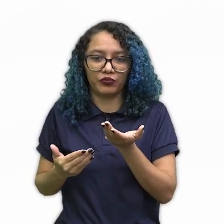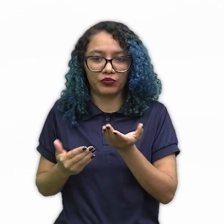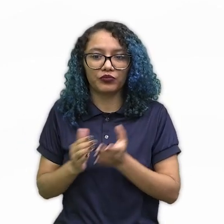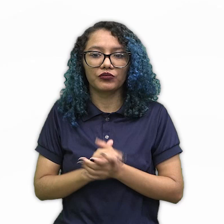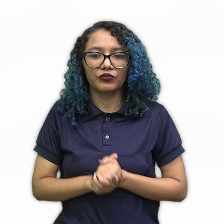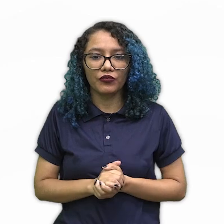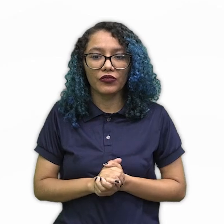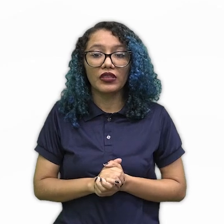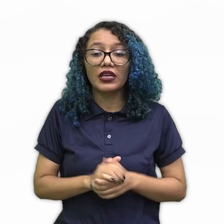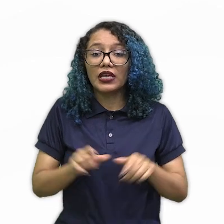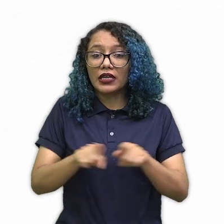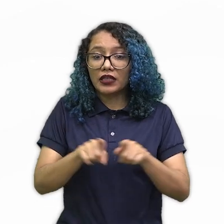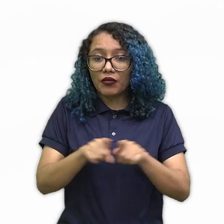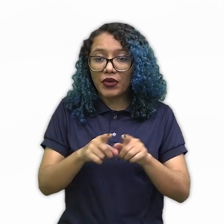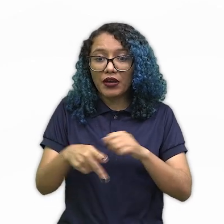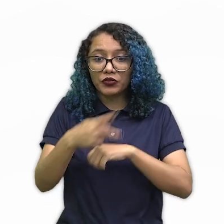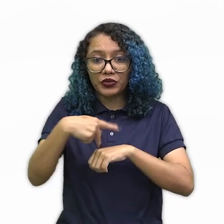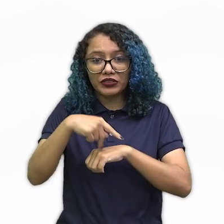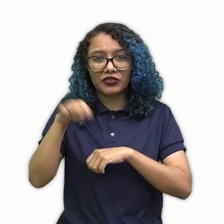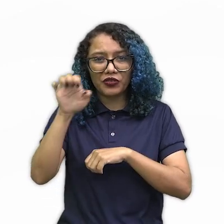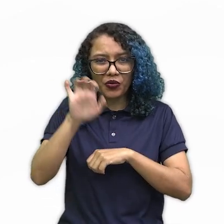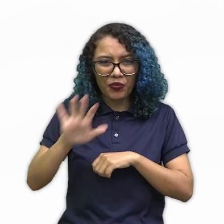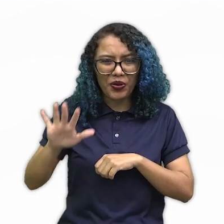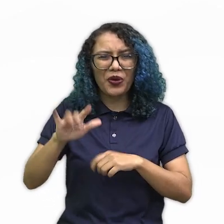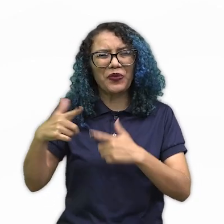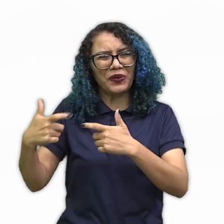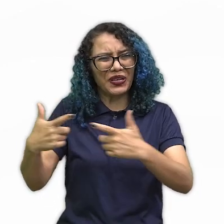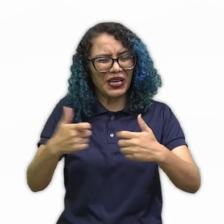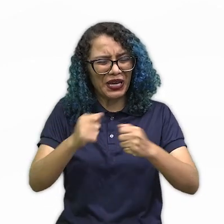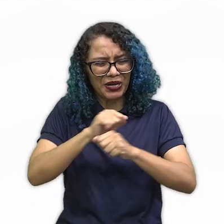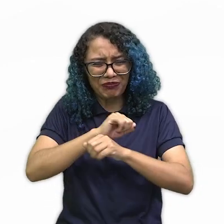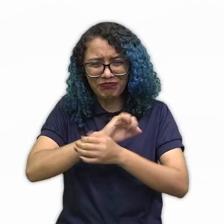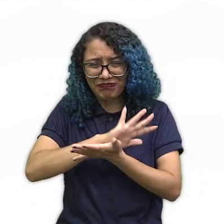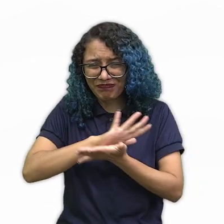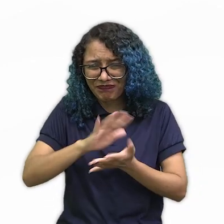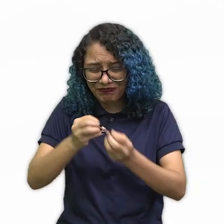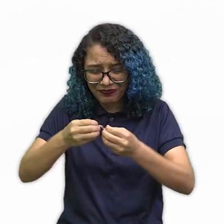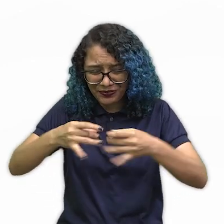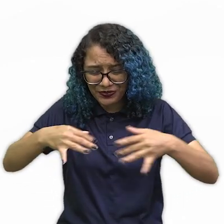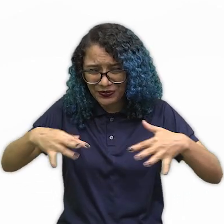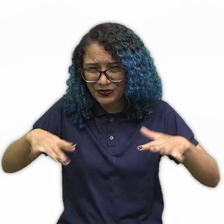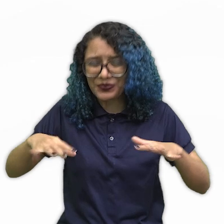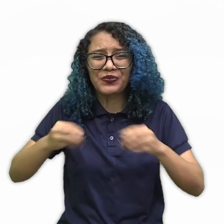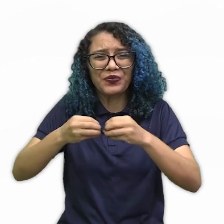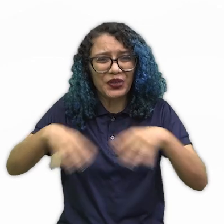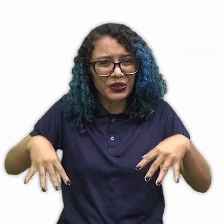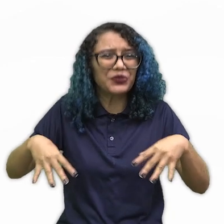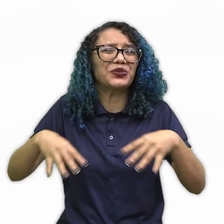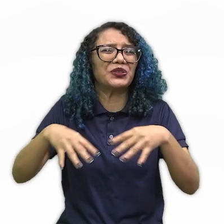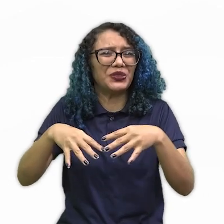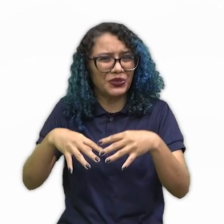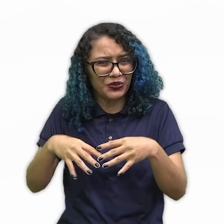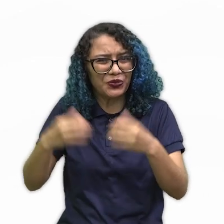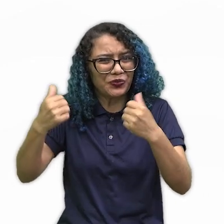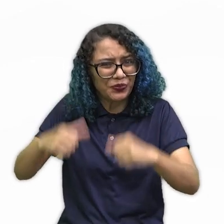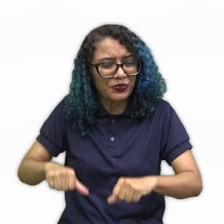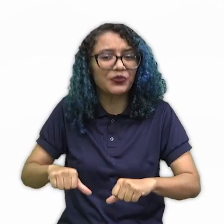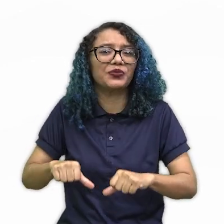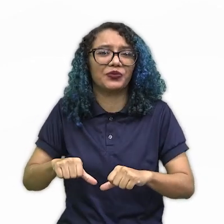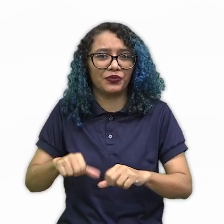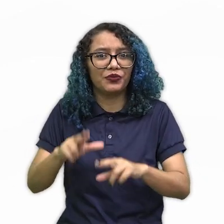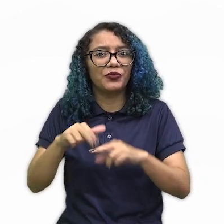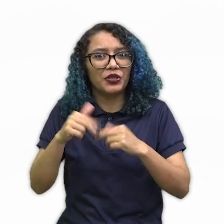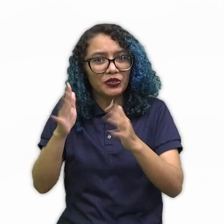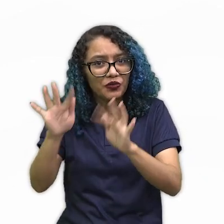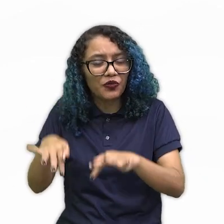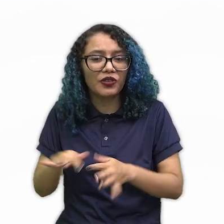disso, os países europeus sofreram muito com a guerra, ficaram totalmente ali devastados, destruídos. E aí,